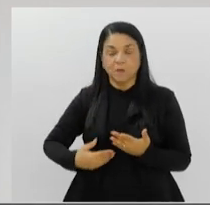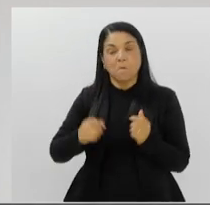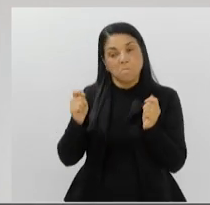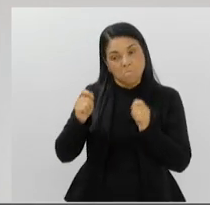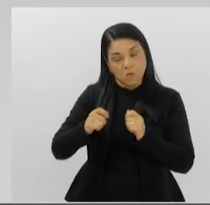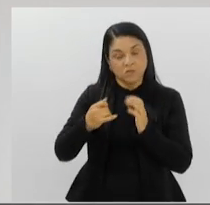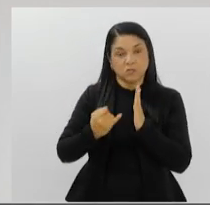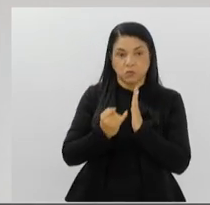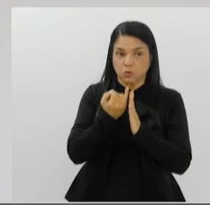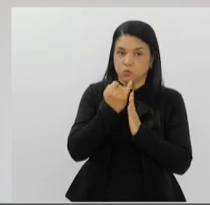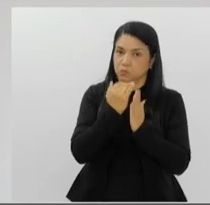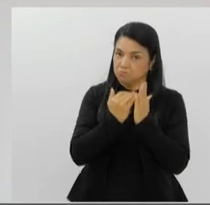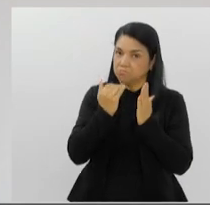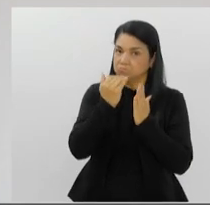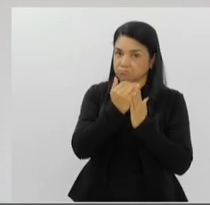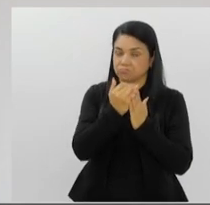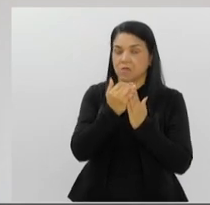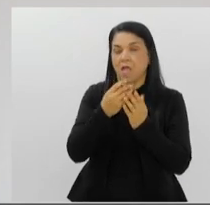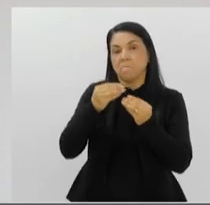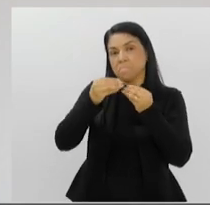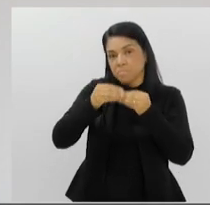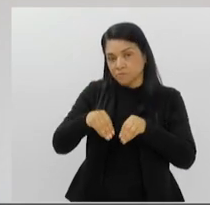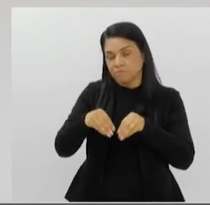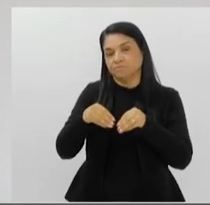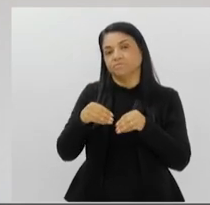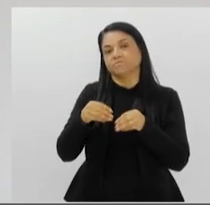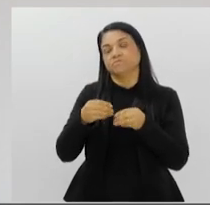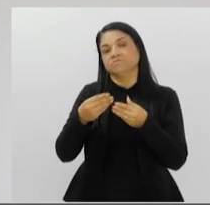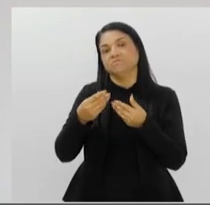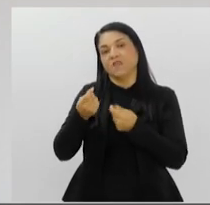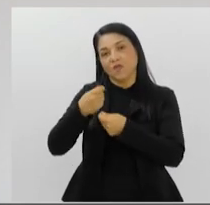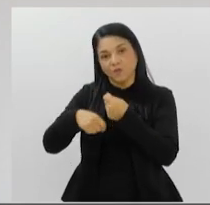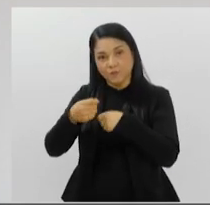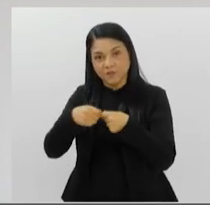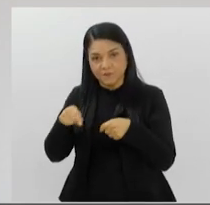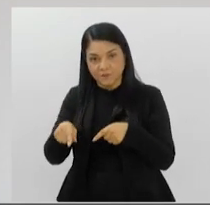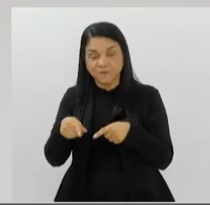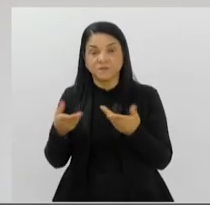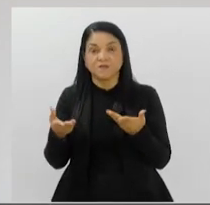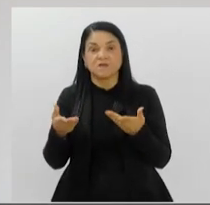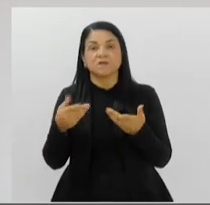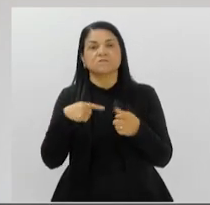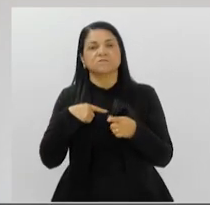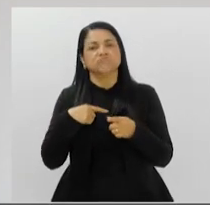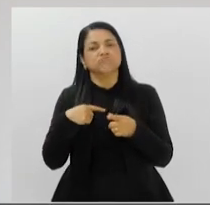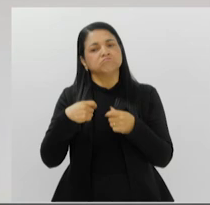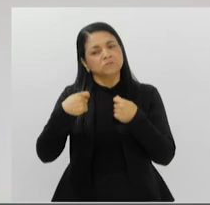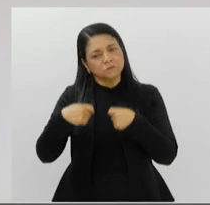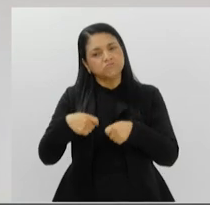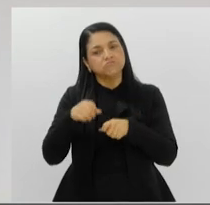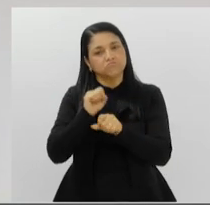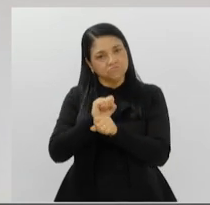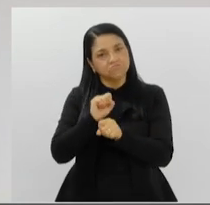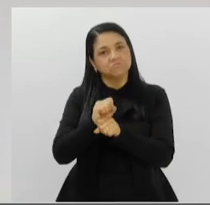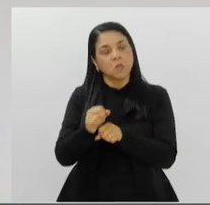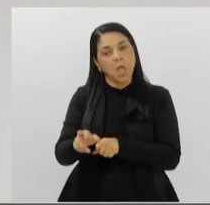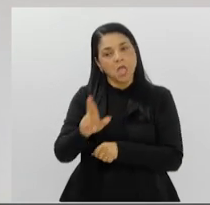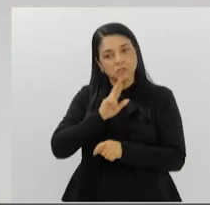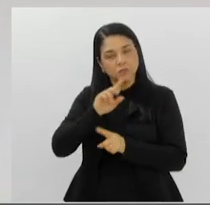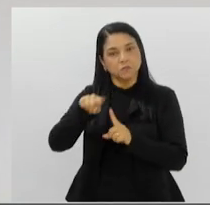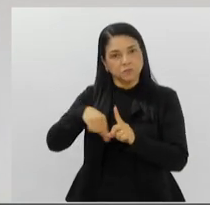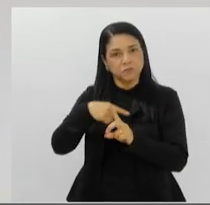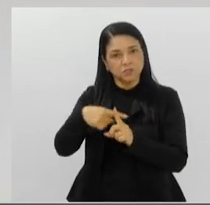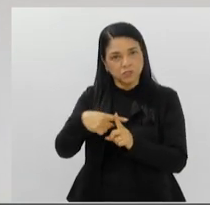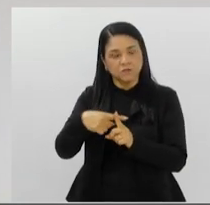isso prejudique as atividades econômicas. Mas nós esperamos um bom resultado, um resultado relativamente